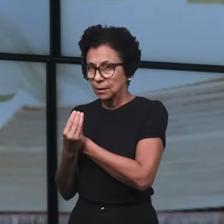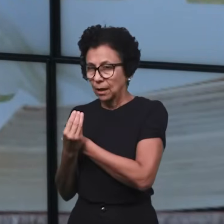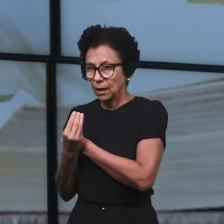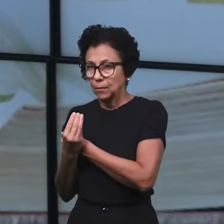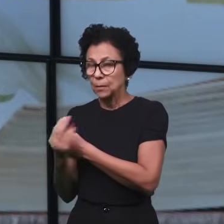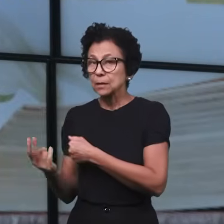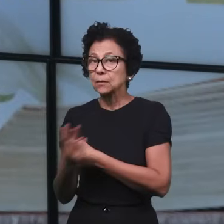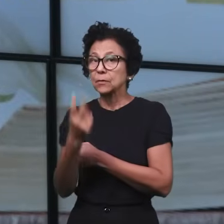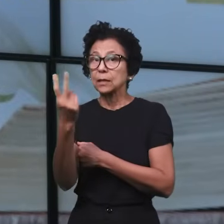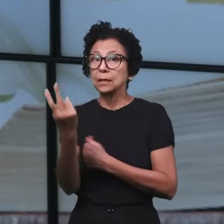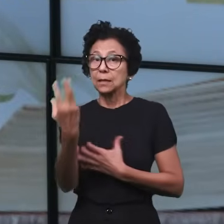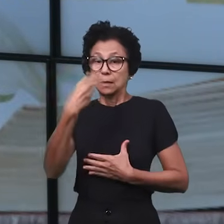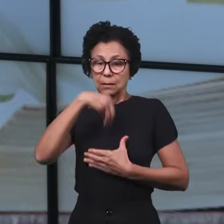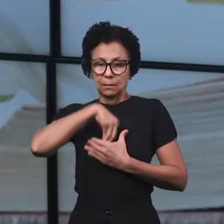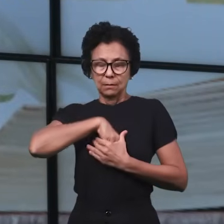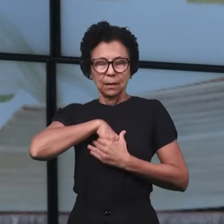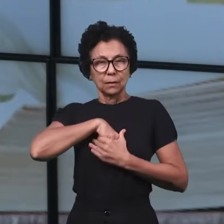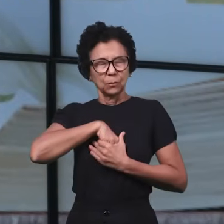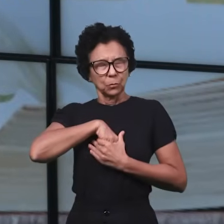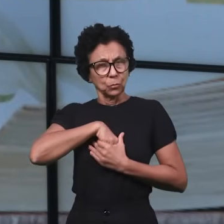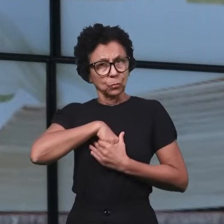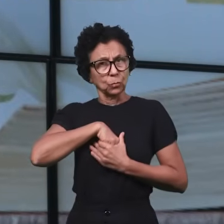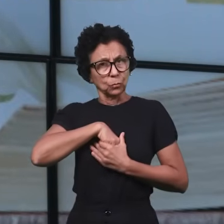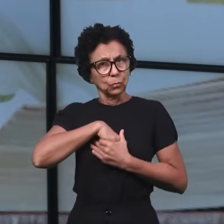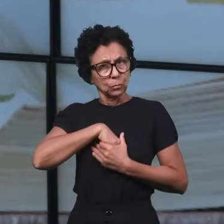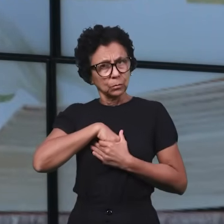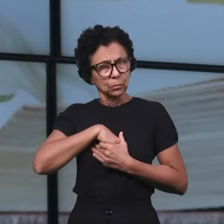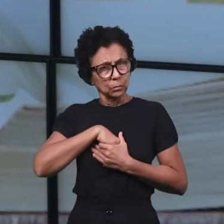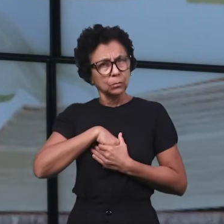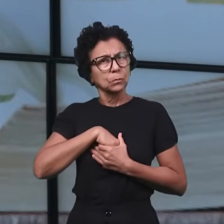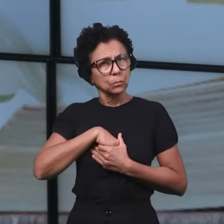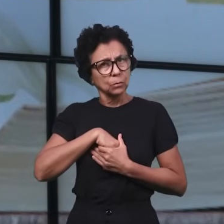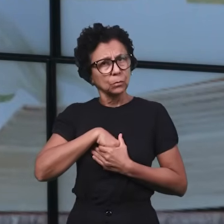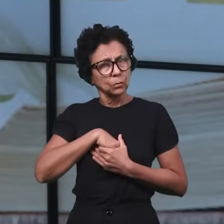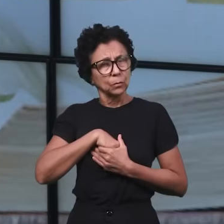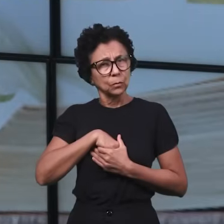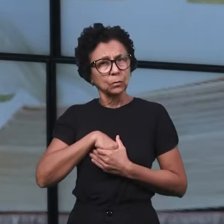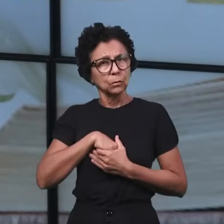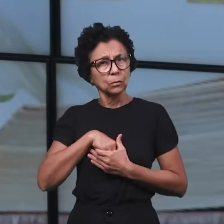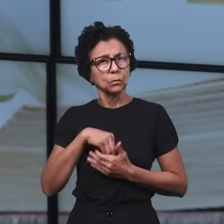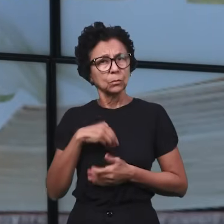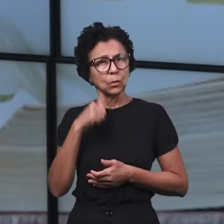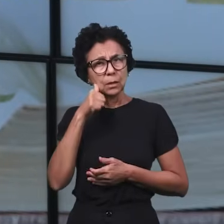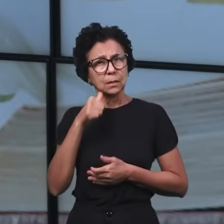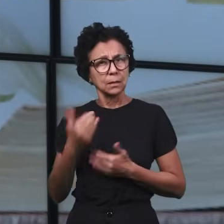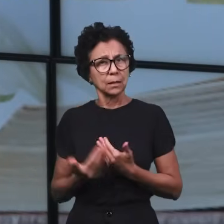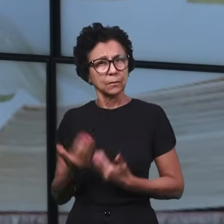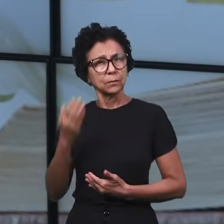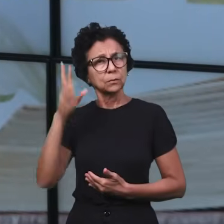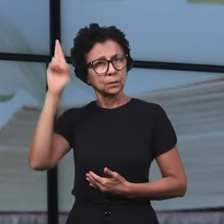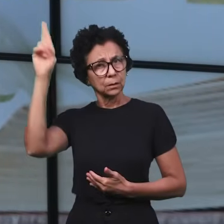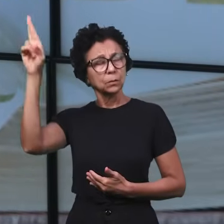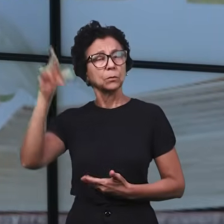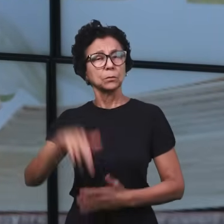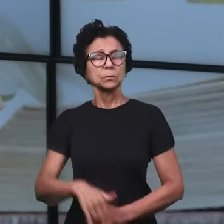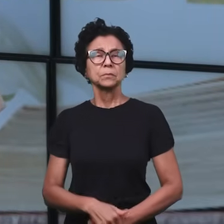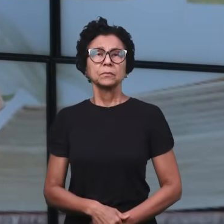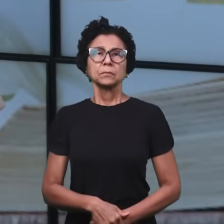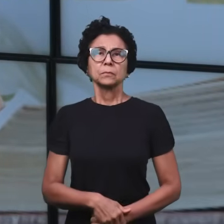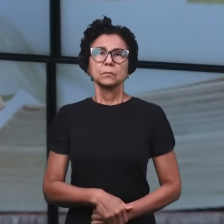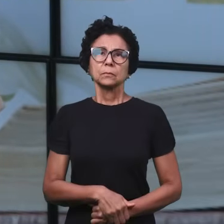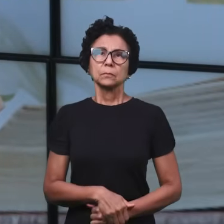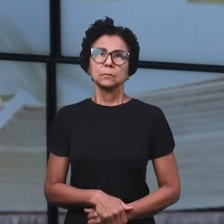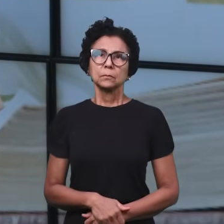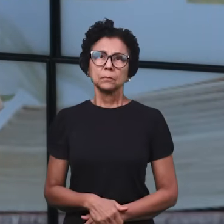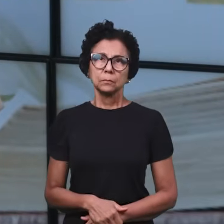mas valorizar aquilo que é interior, aquilo que o Senhor colocou dentro de nós enquanto mulheres servas do Senhor. Até porque,